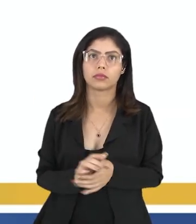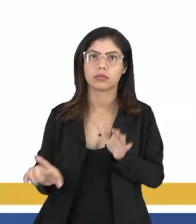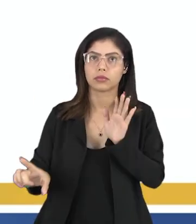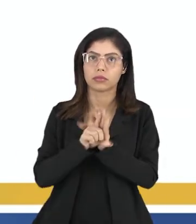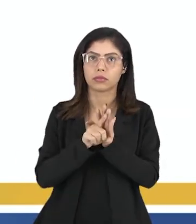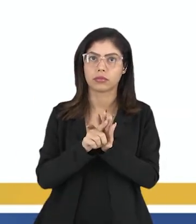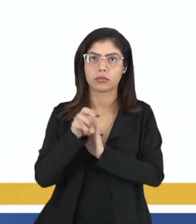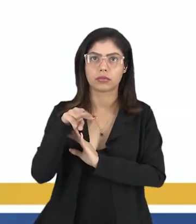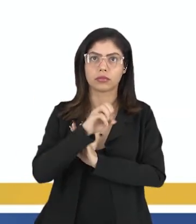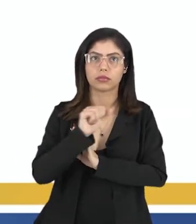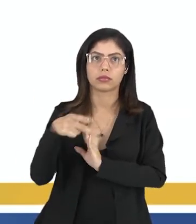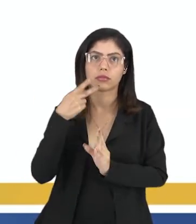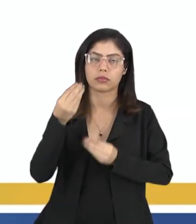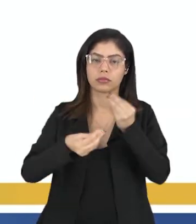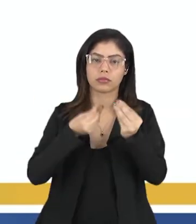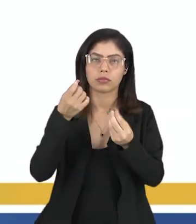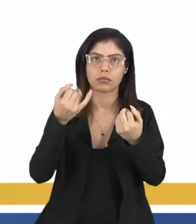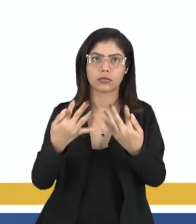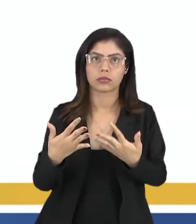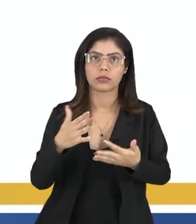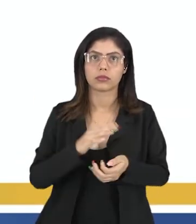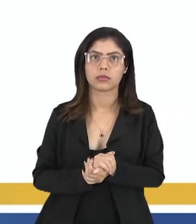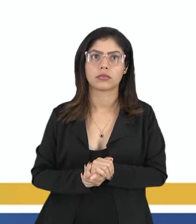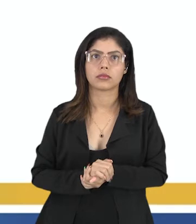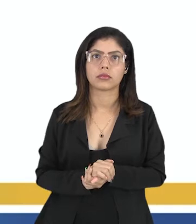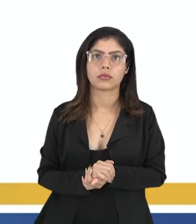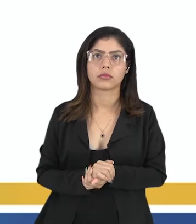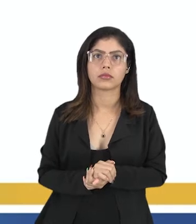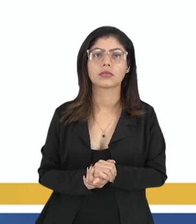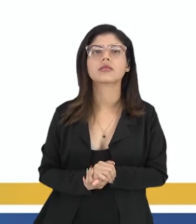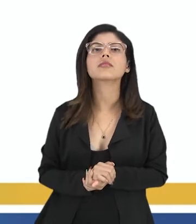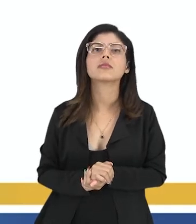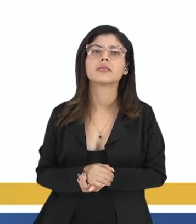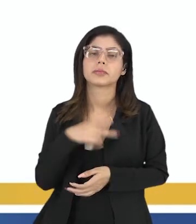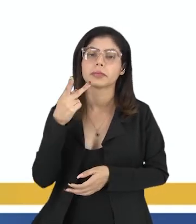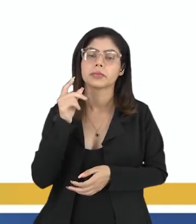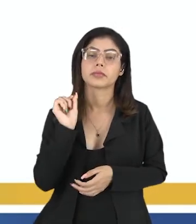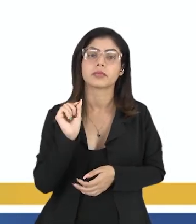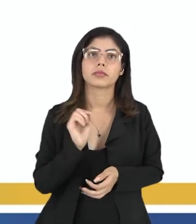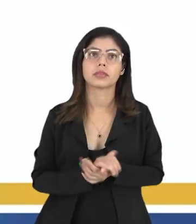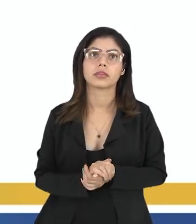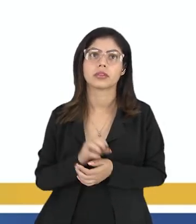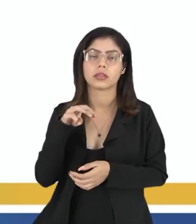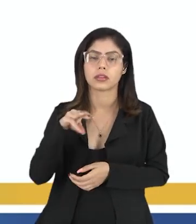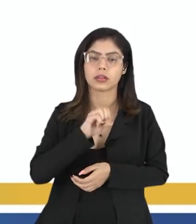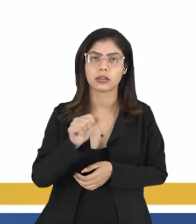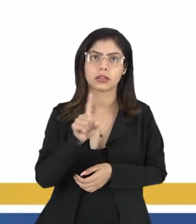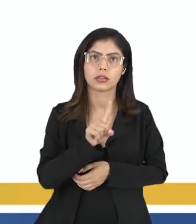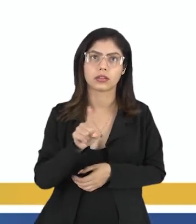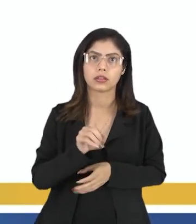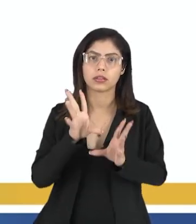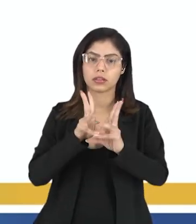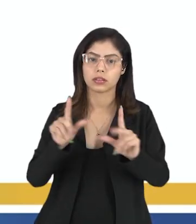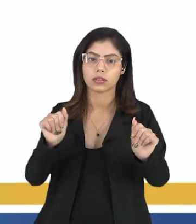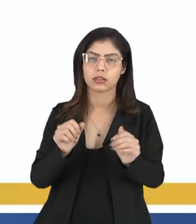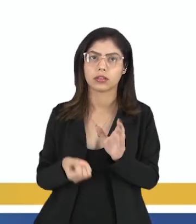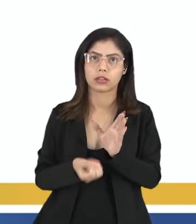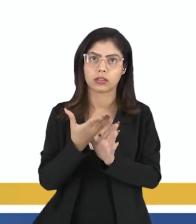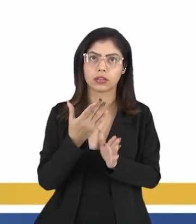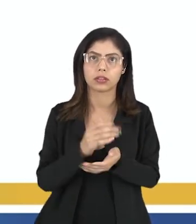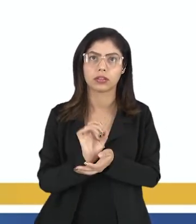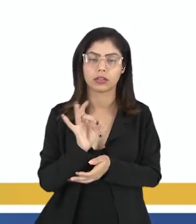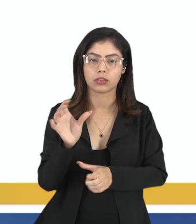lei da conservação da massa, como a gente trabalhou, que é a lei de Lavoisier, diz que a massa não é destruída e nem